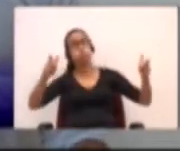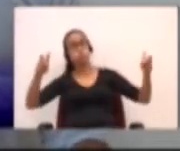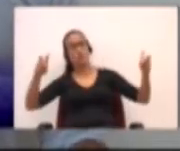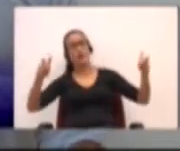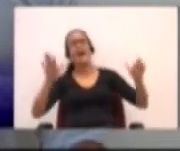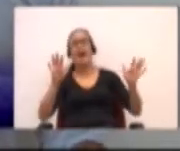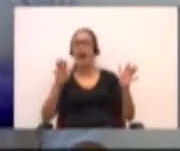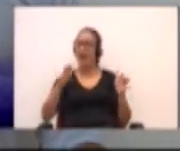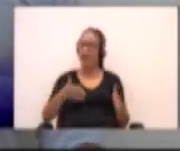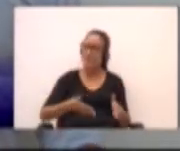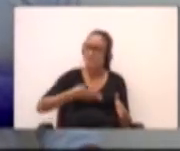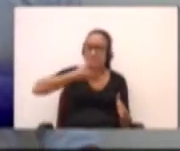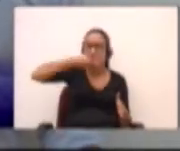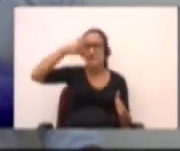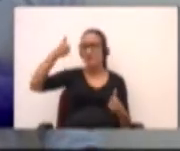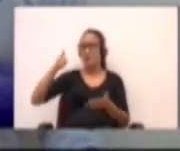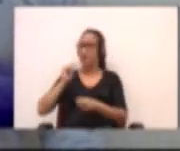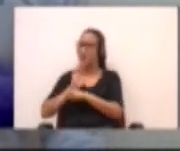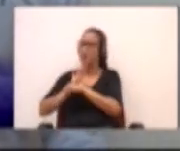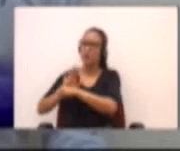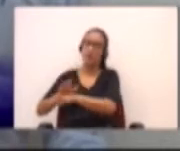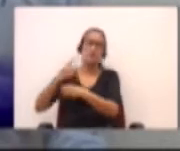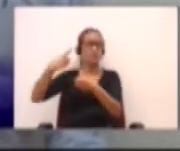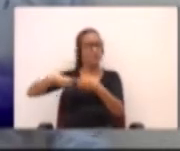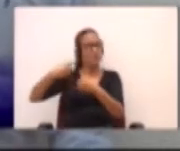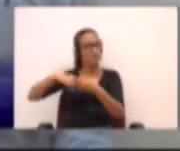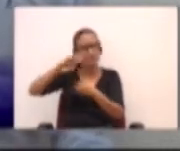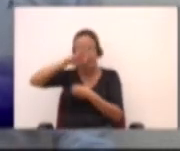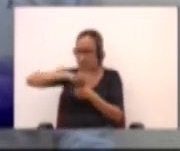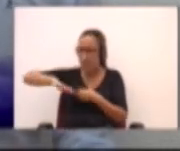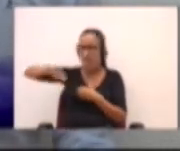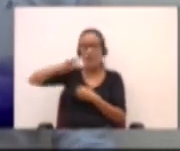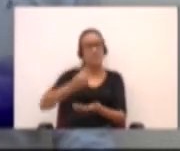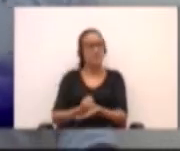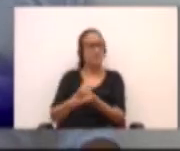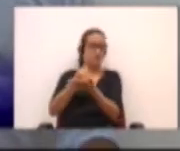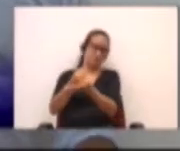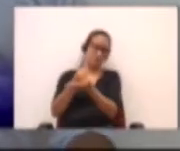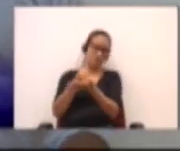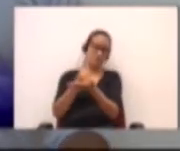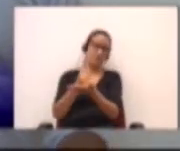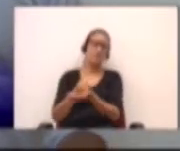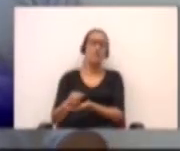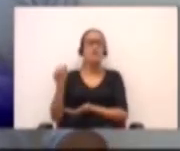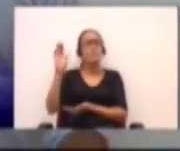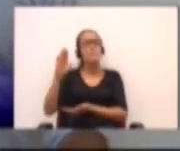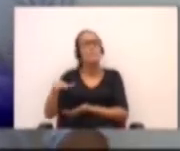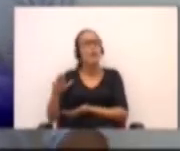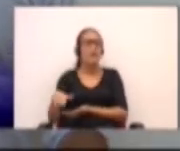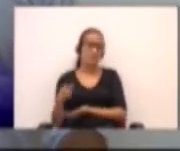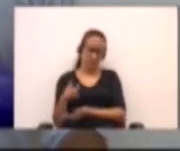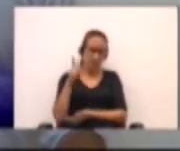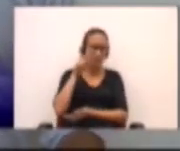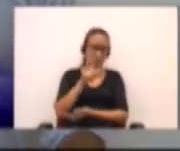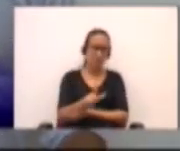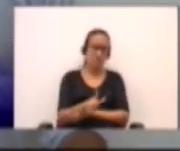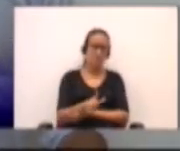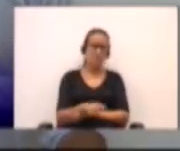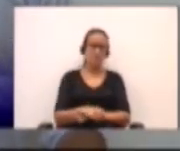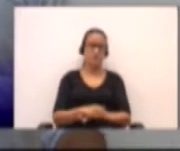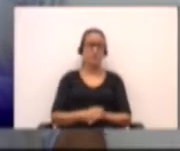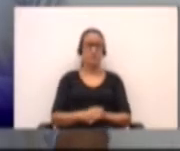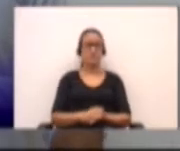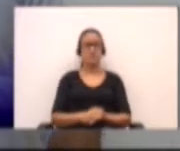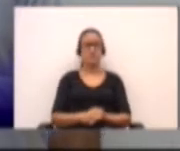para a cidade, só compromete o orçamento doméstico das pessoas que se fixam na cidade. Por razões